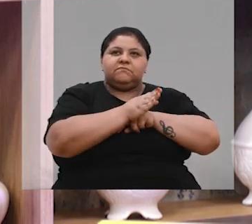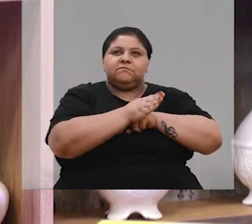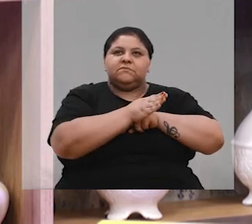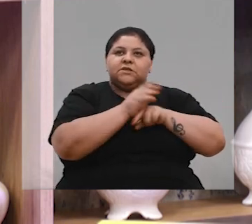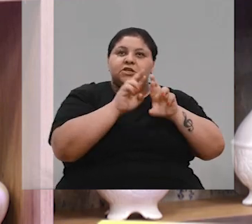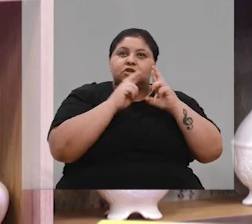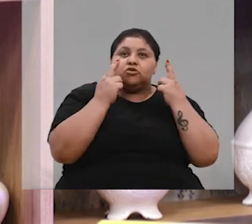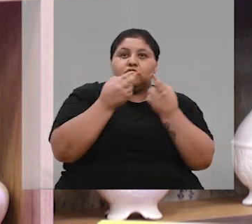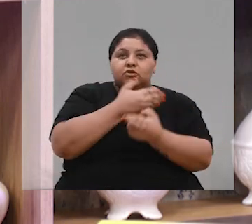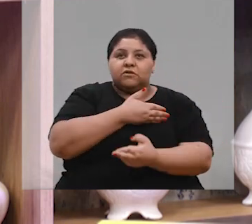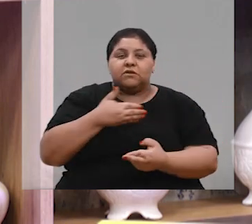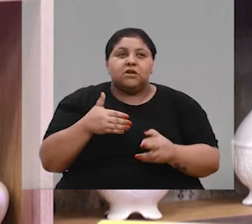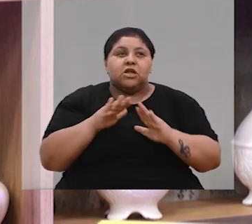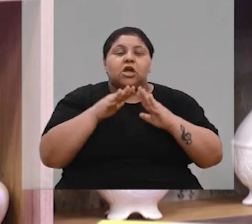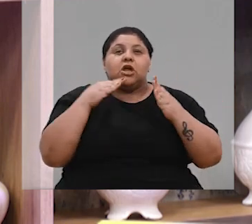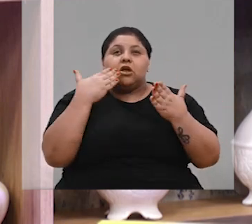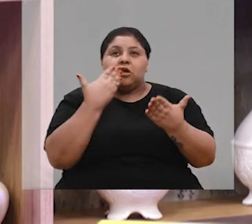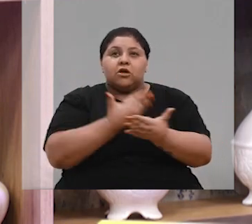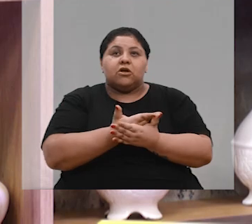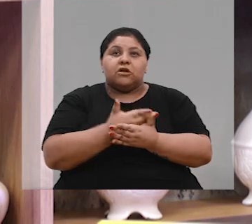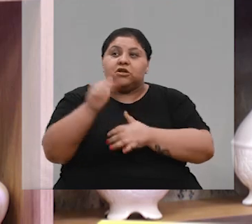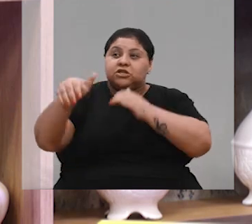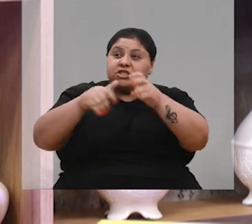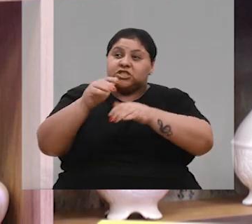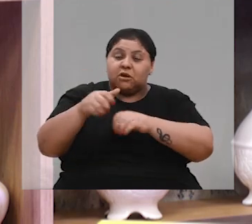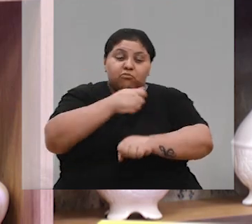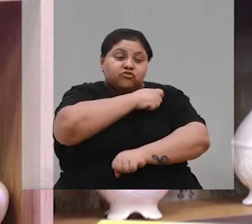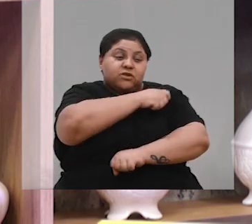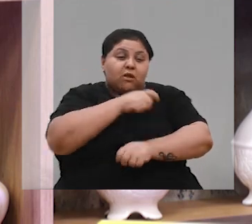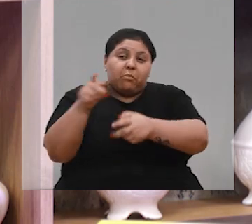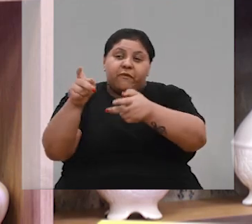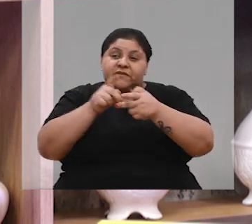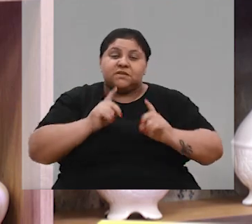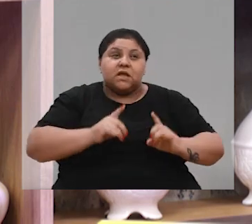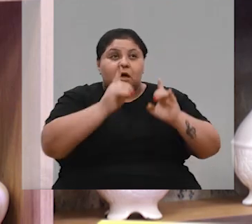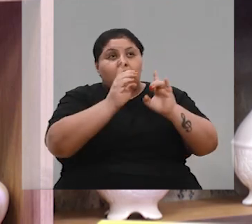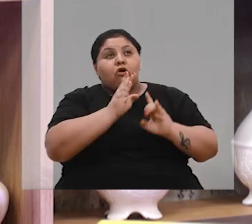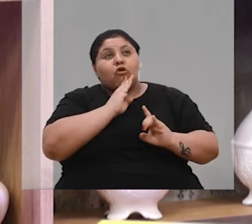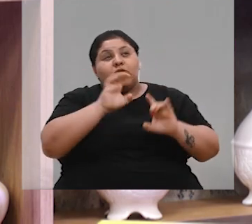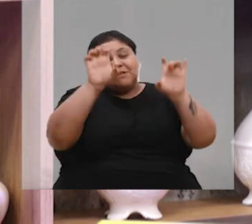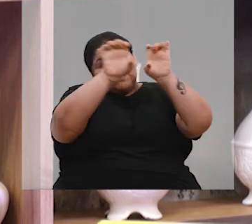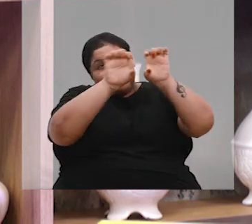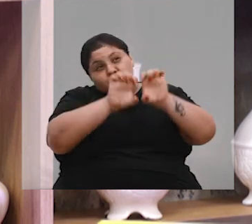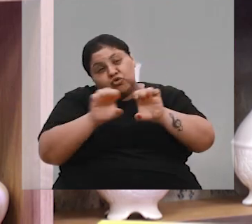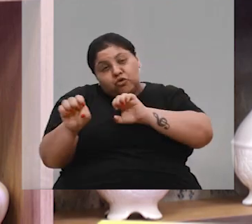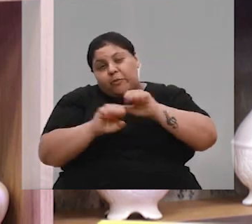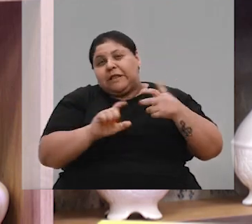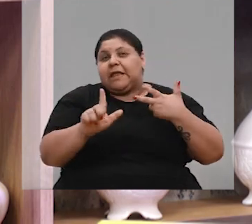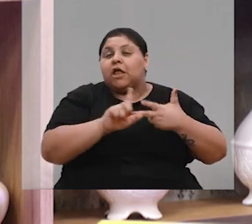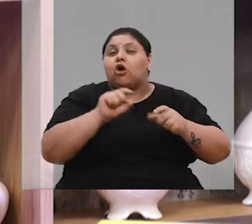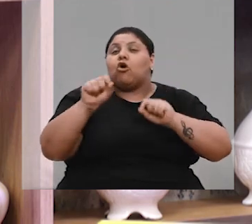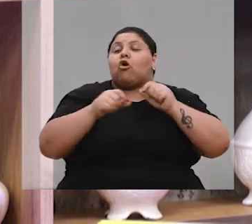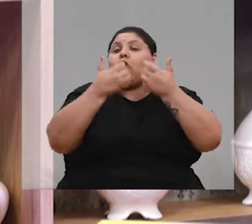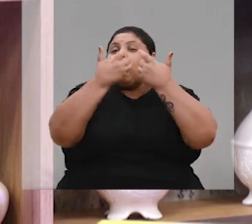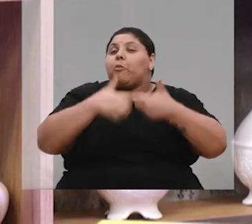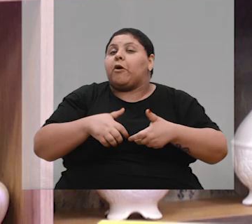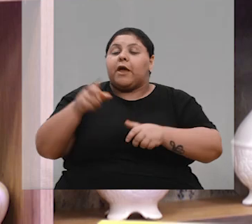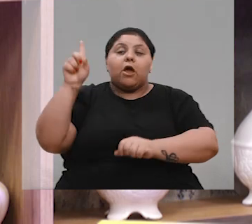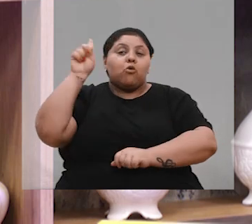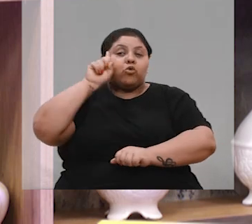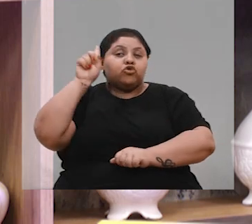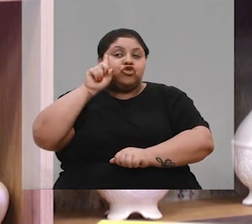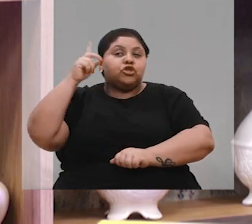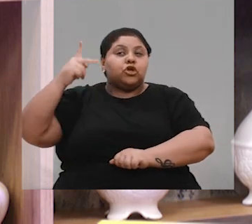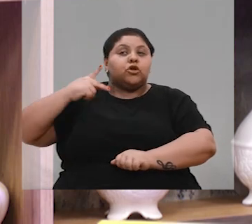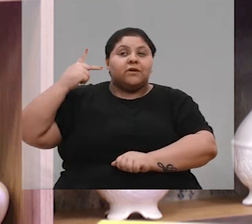plenárias, participem de audiências públicas, que as escolas tragam seus alunos para visitar o prédio, conhecer a estrutura do Poder Legislativo, como